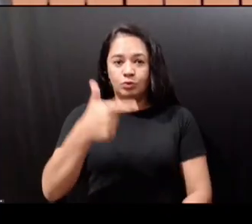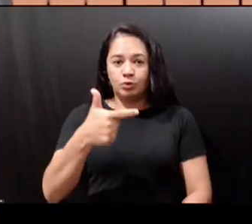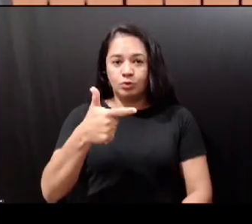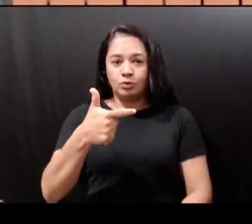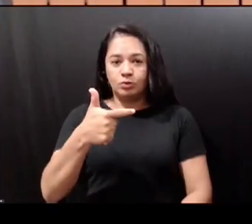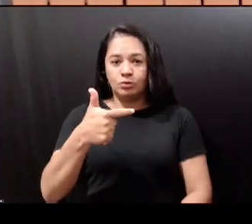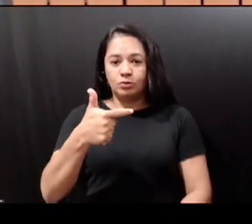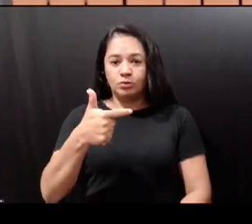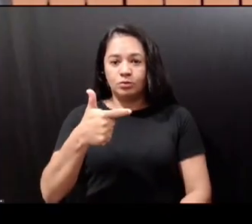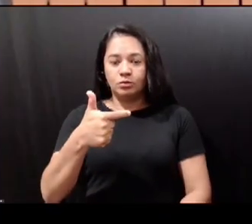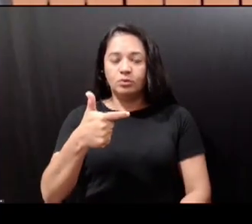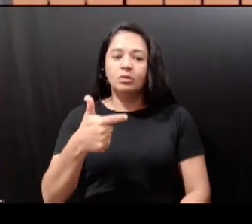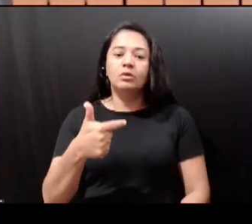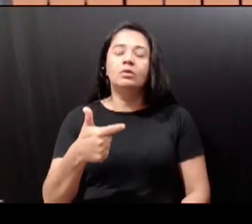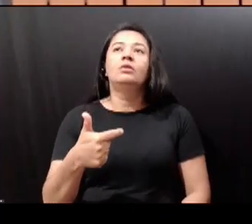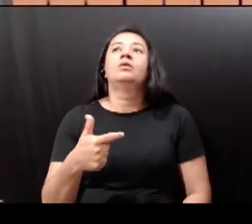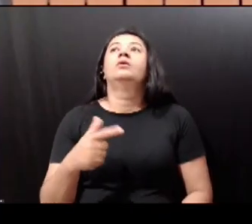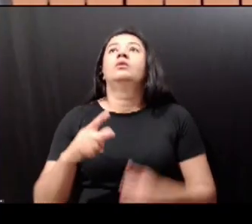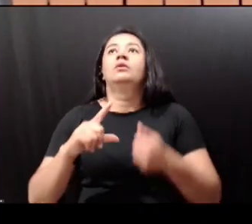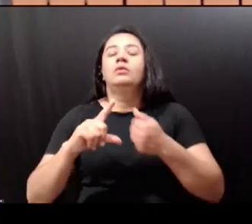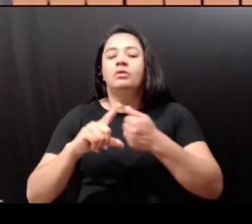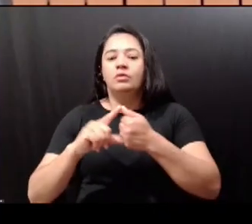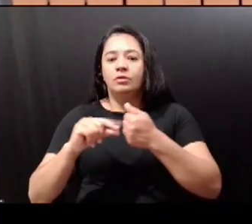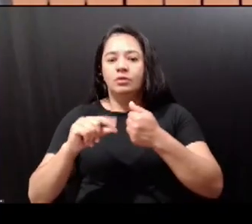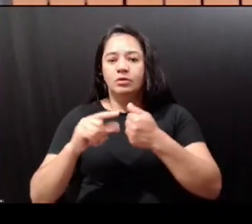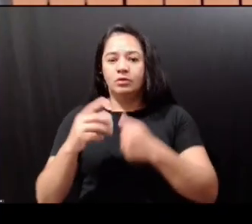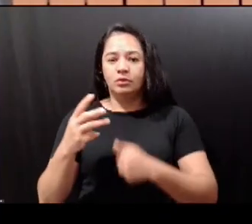no artigo 3º, na lei